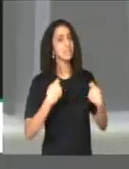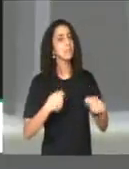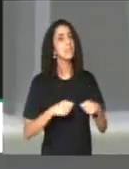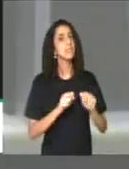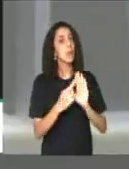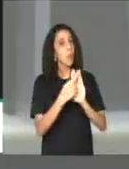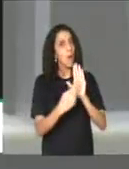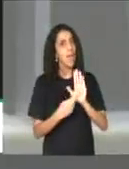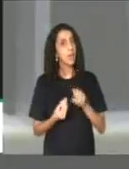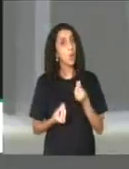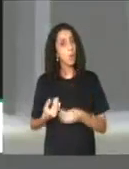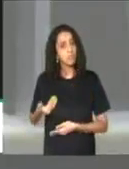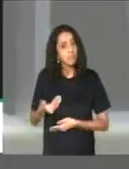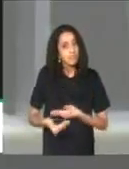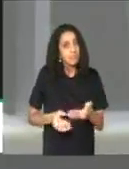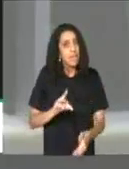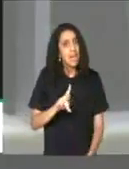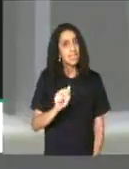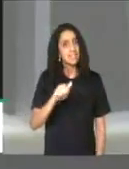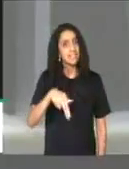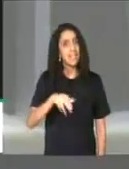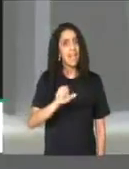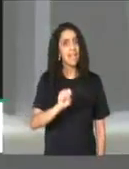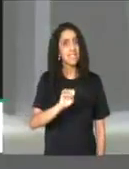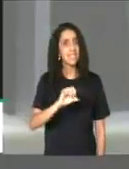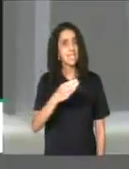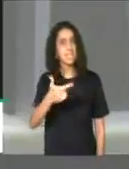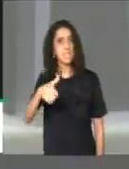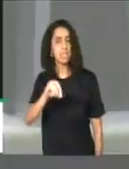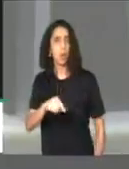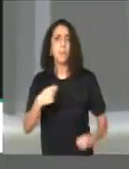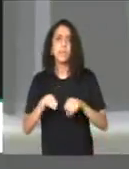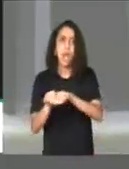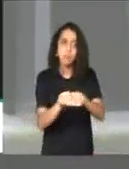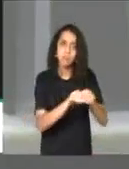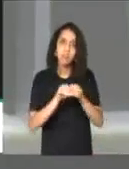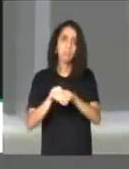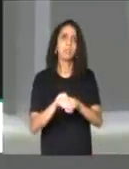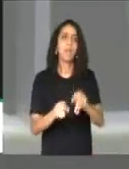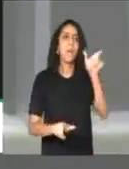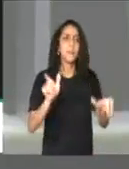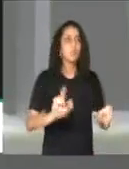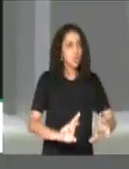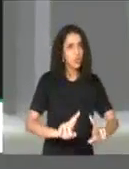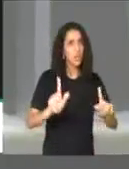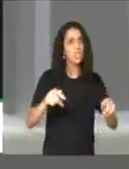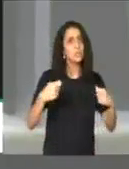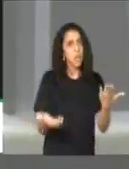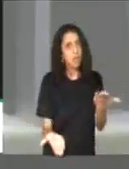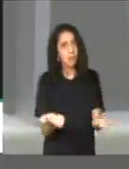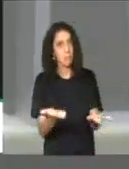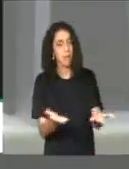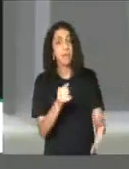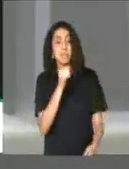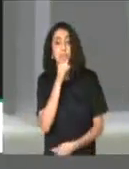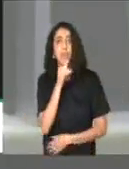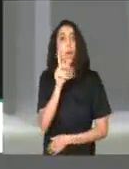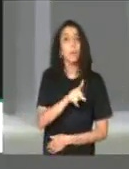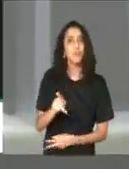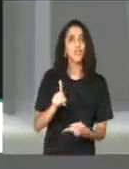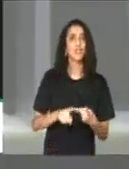transição justa, onde tratemos iguais como iguais e diferentes como diferentes. O professor, o homem